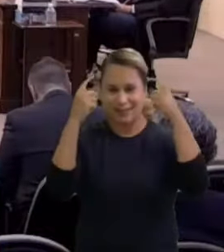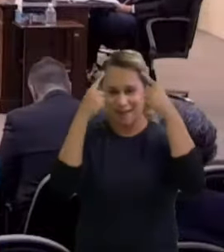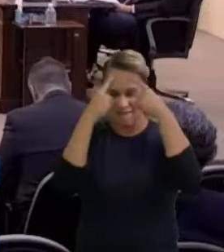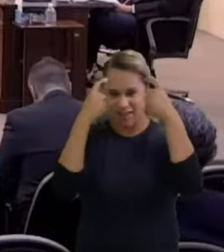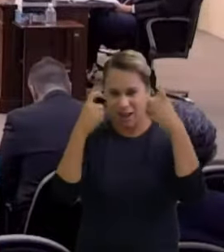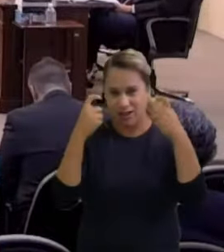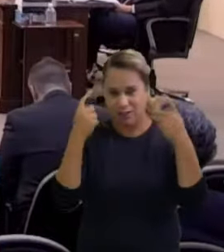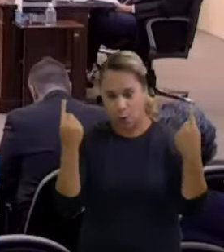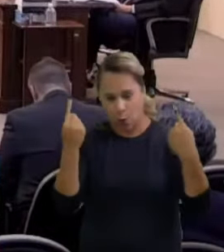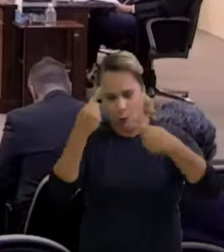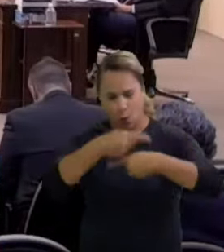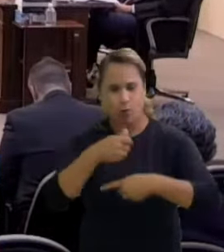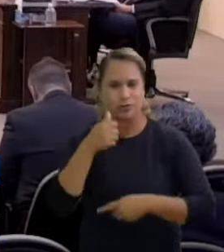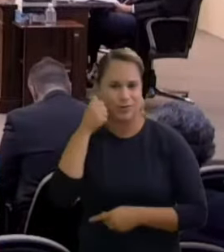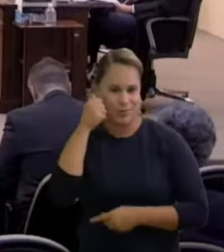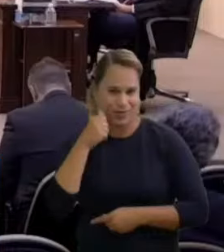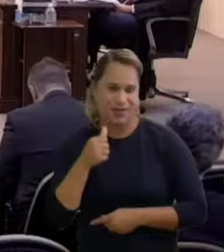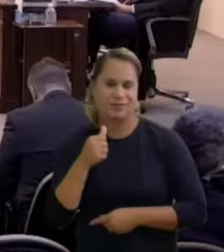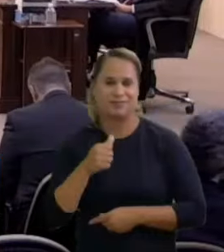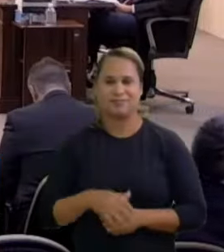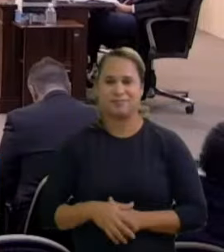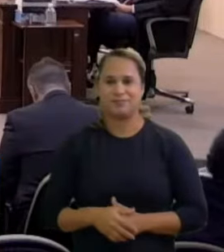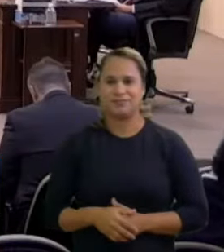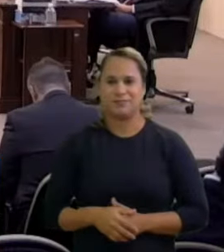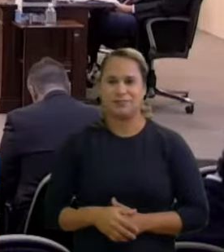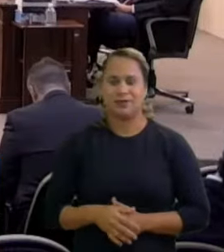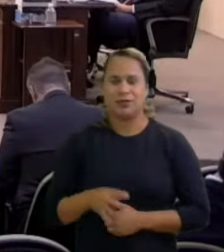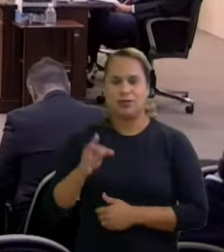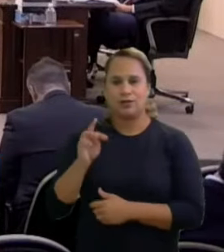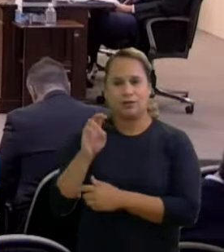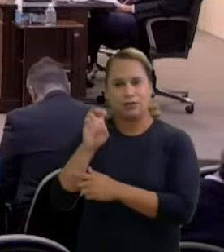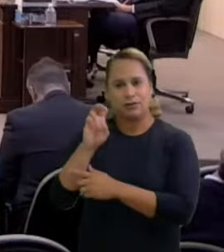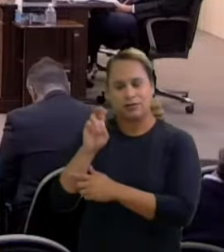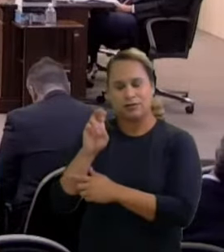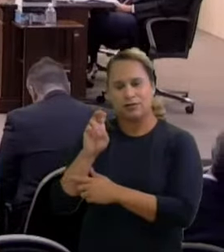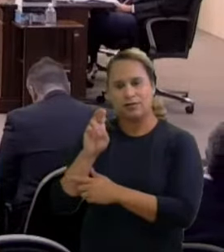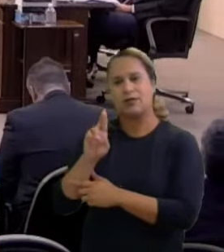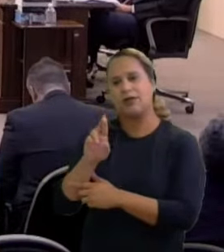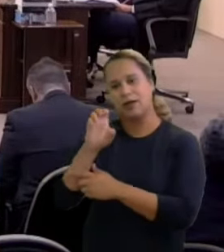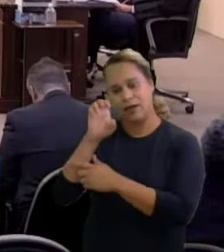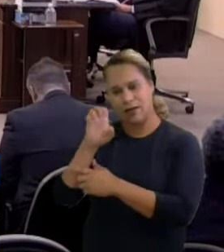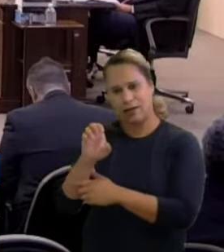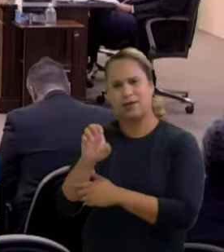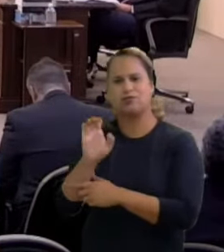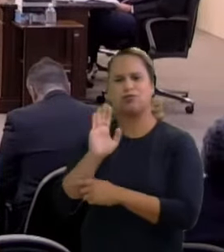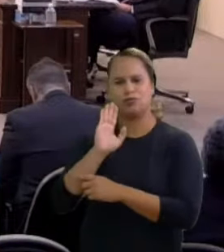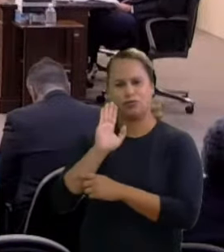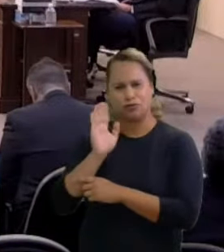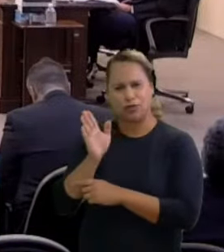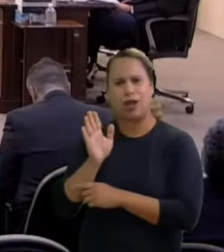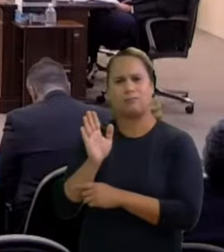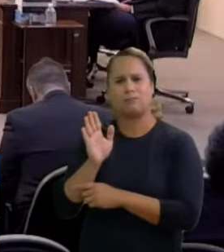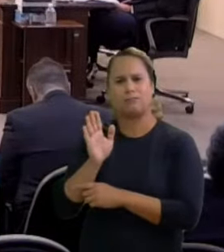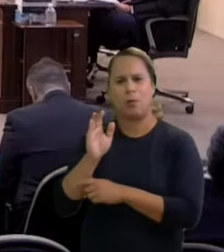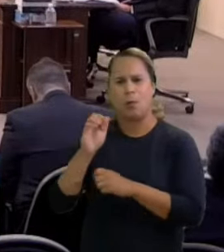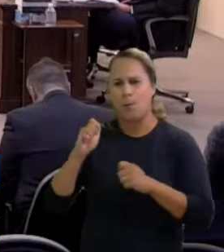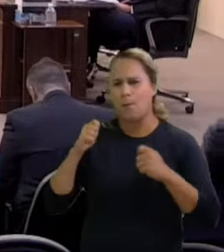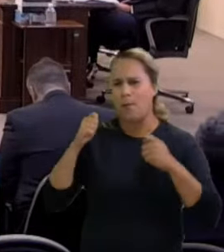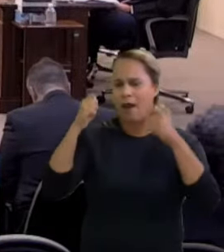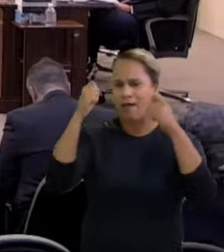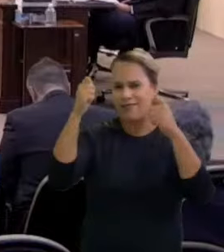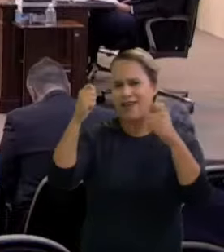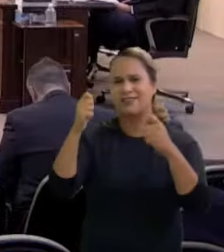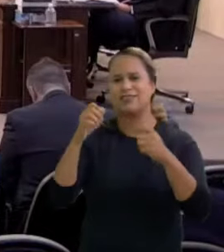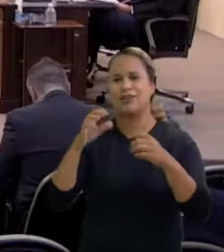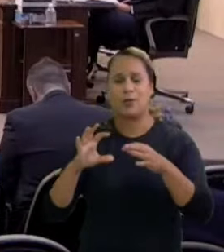tem feito aí várias eh manifestações convênios a fim de